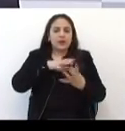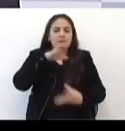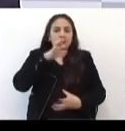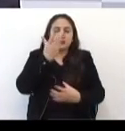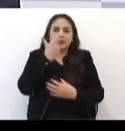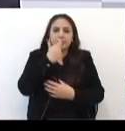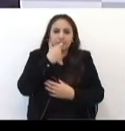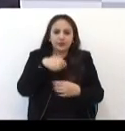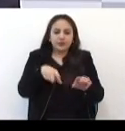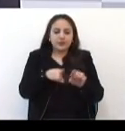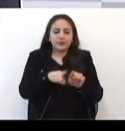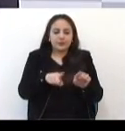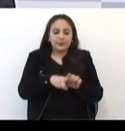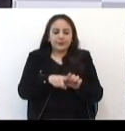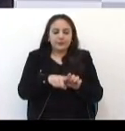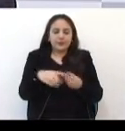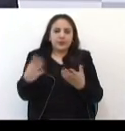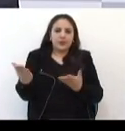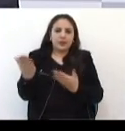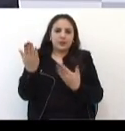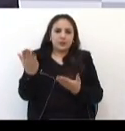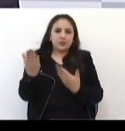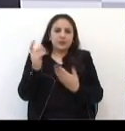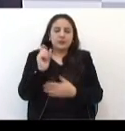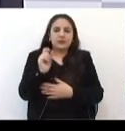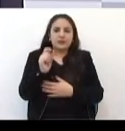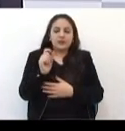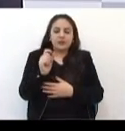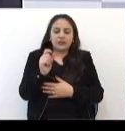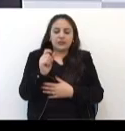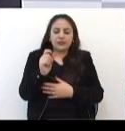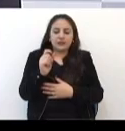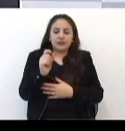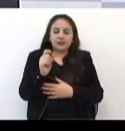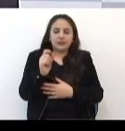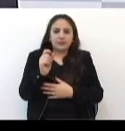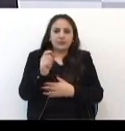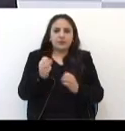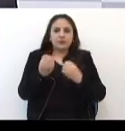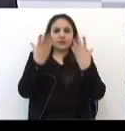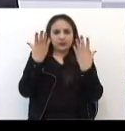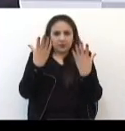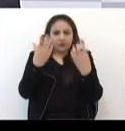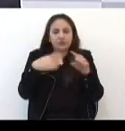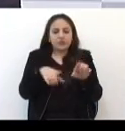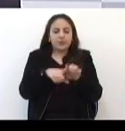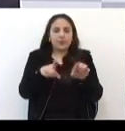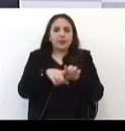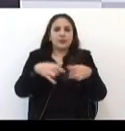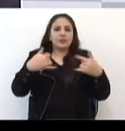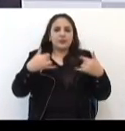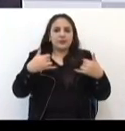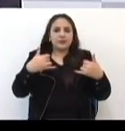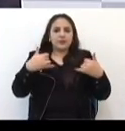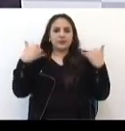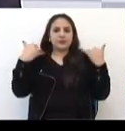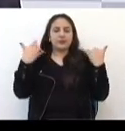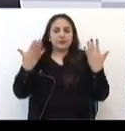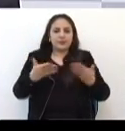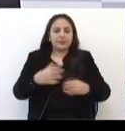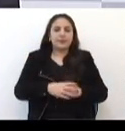de pessoas, né, adultos e crianças e adolescentes que estão, então,